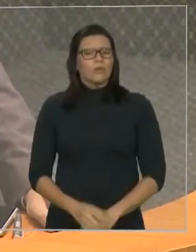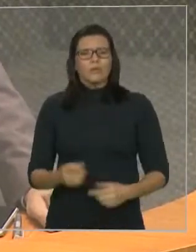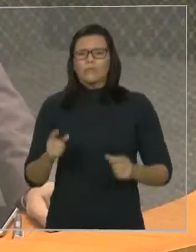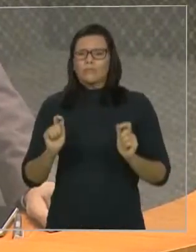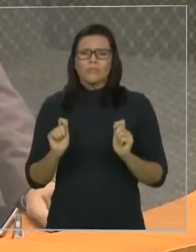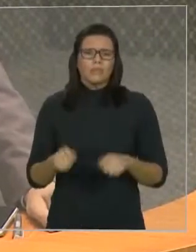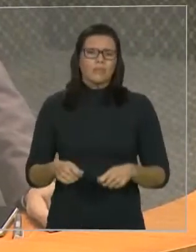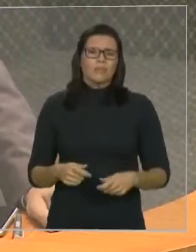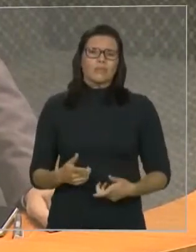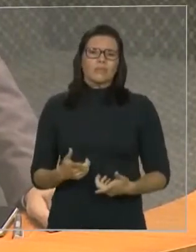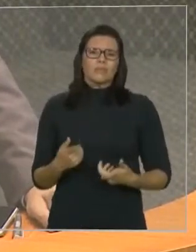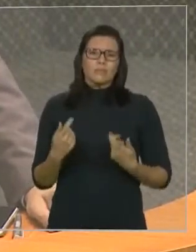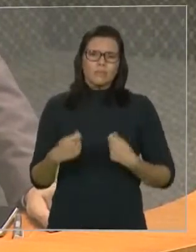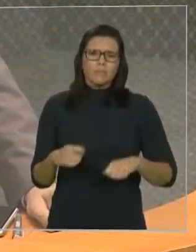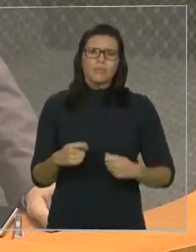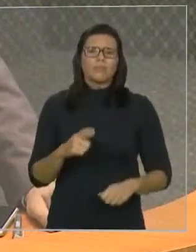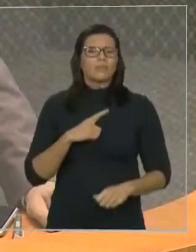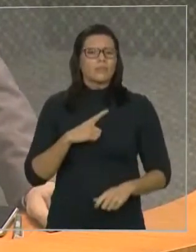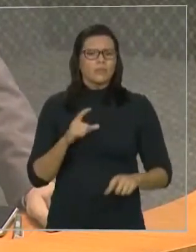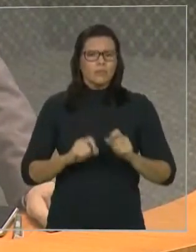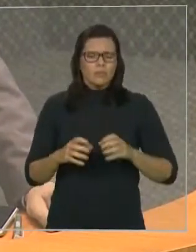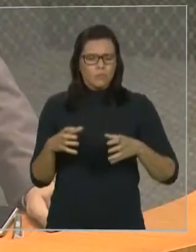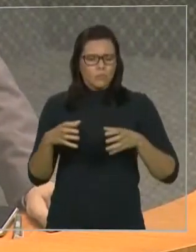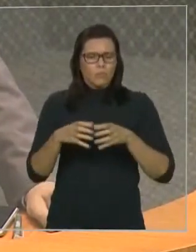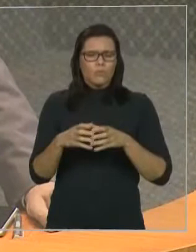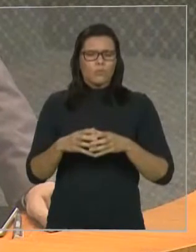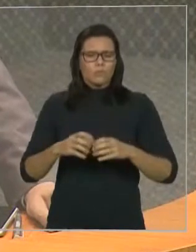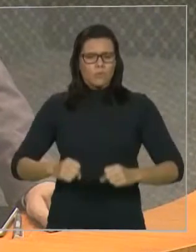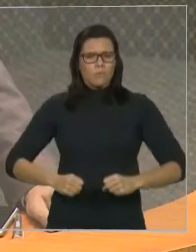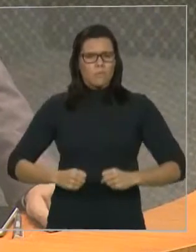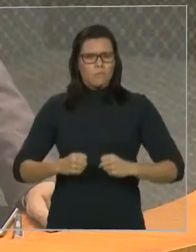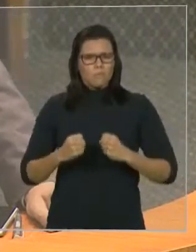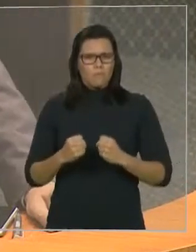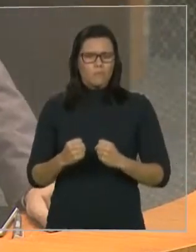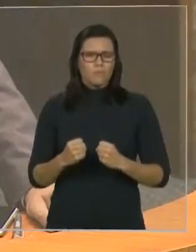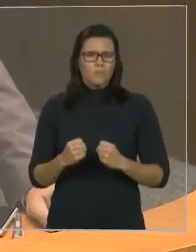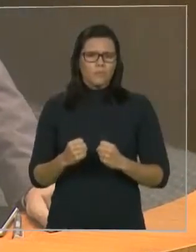essa prática criminosa no país. O artigo